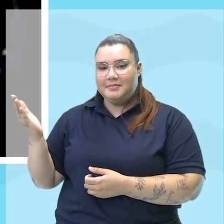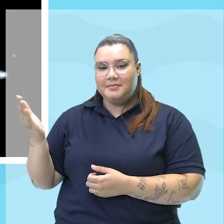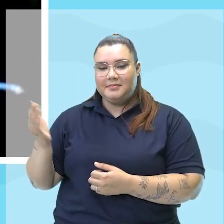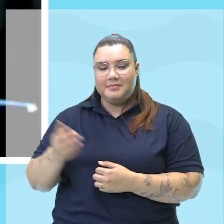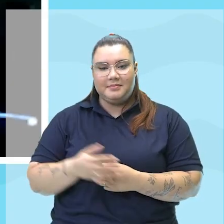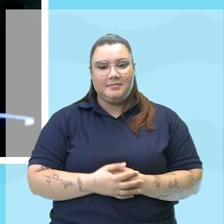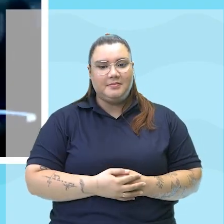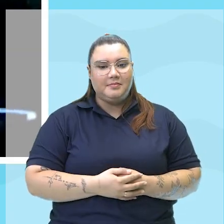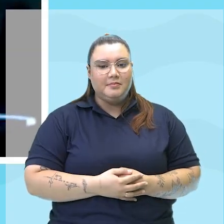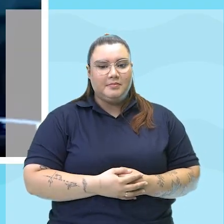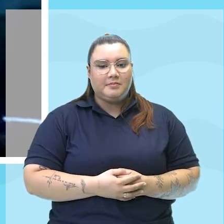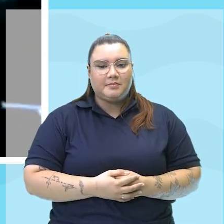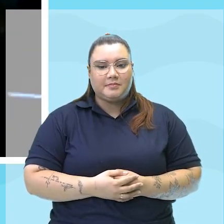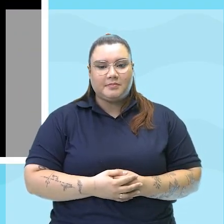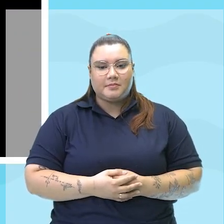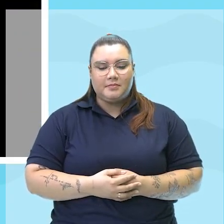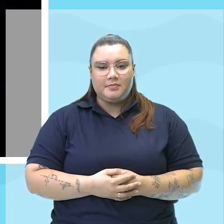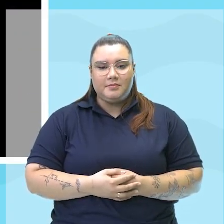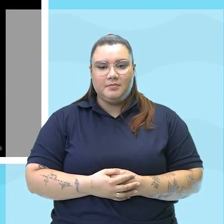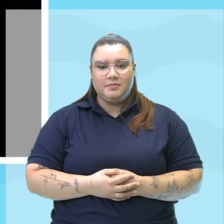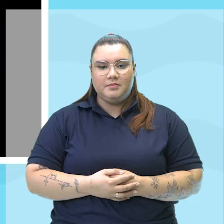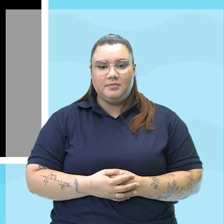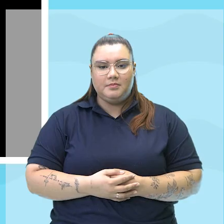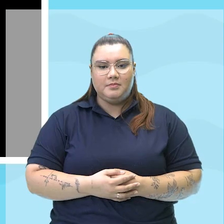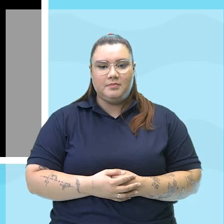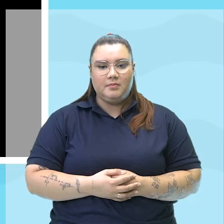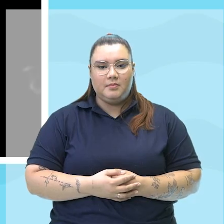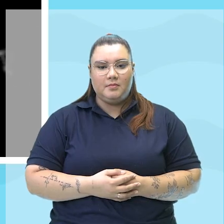Item número 6, cordão de entrada.